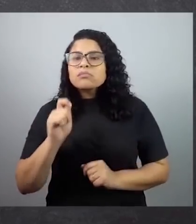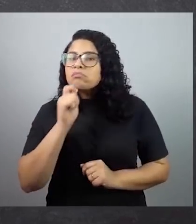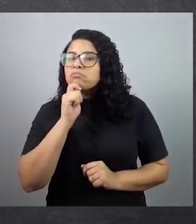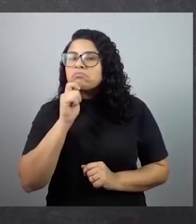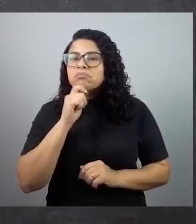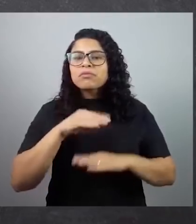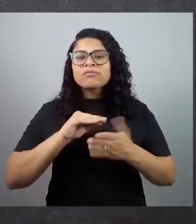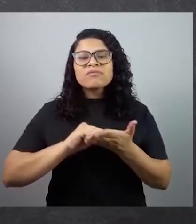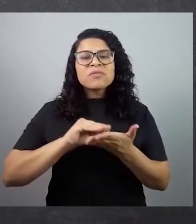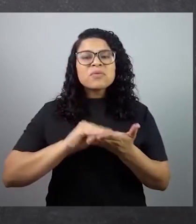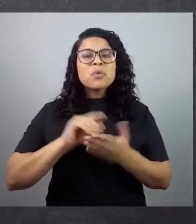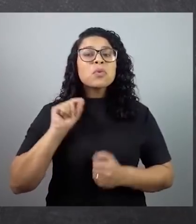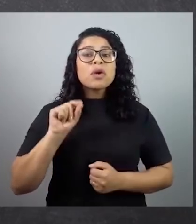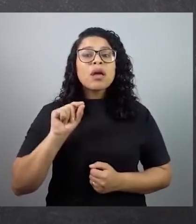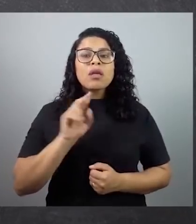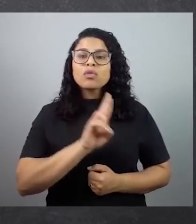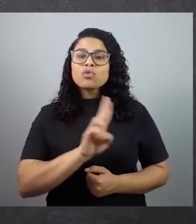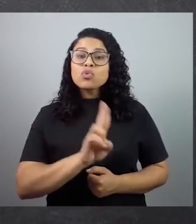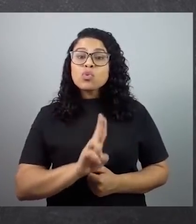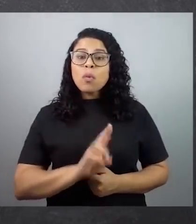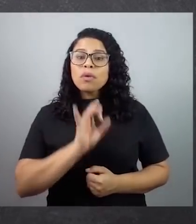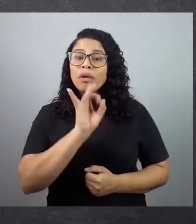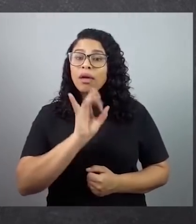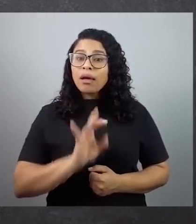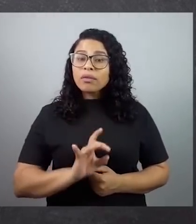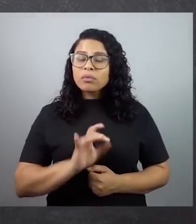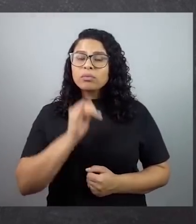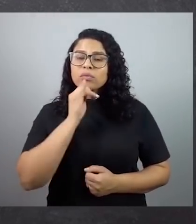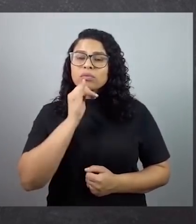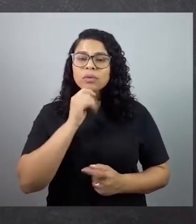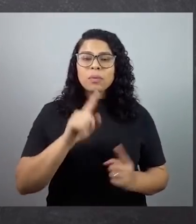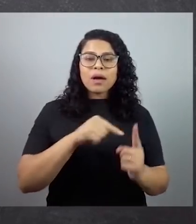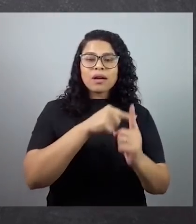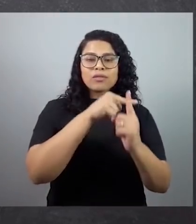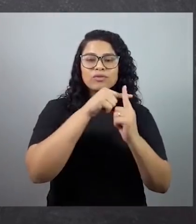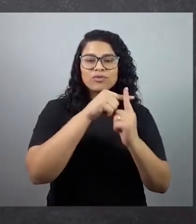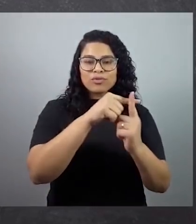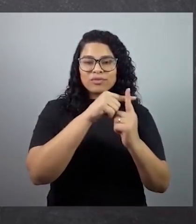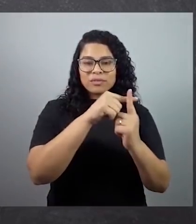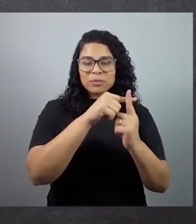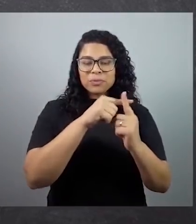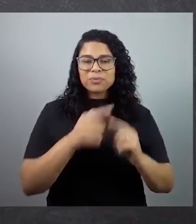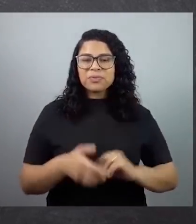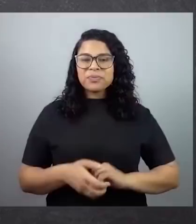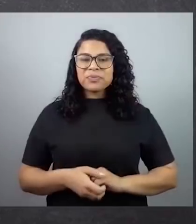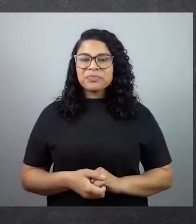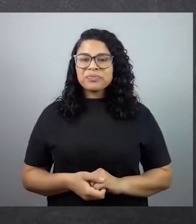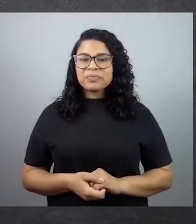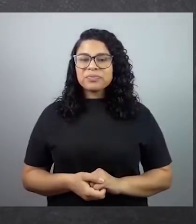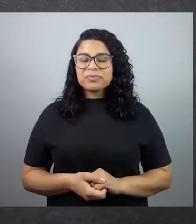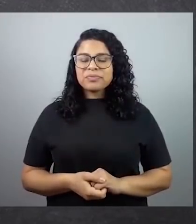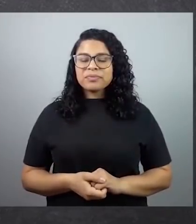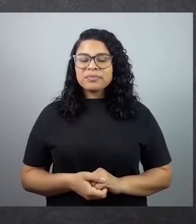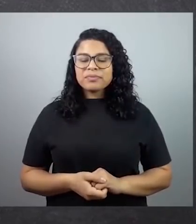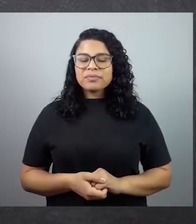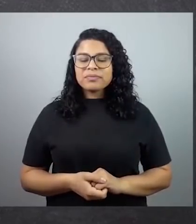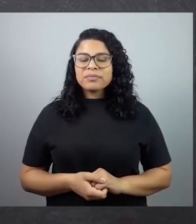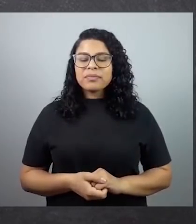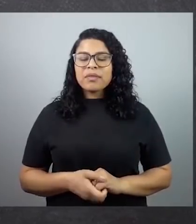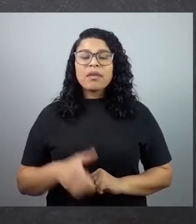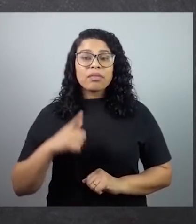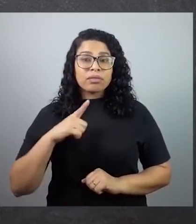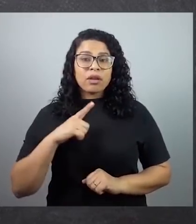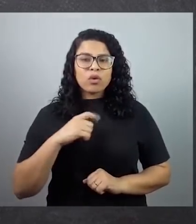das nomenclaturas. Então, na adição, o que nós temos é o seguinte: nós temos